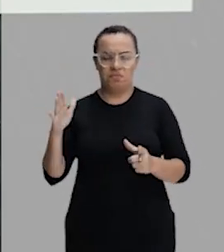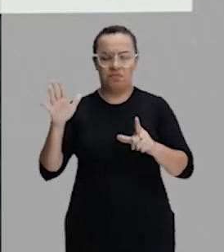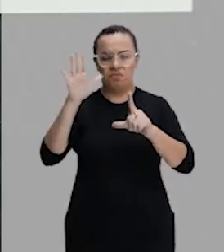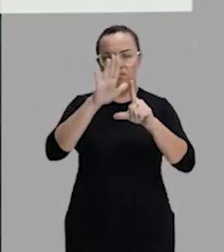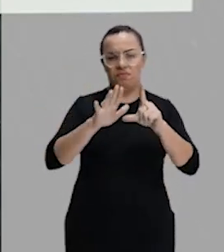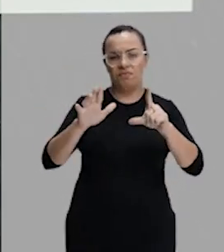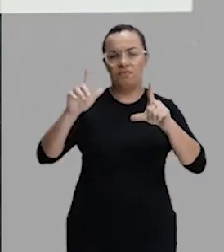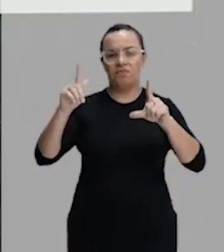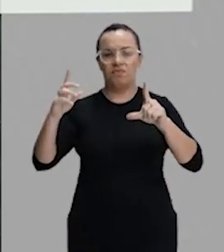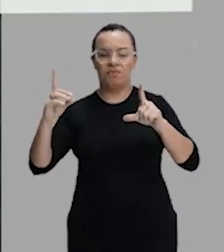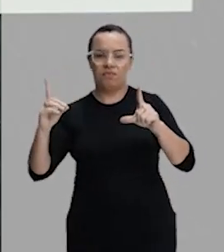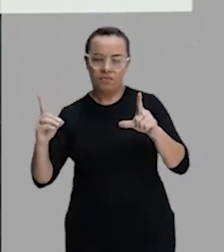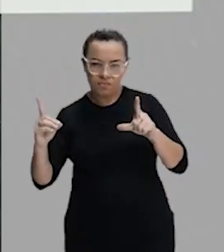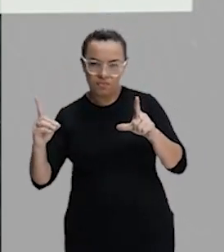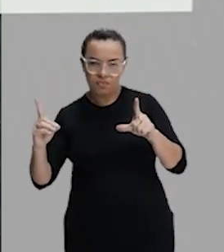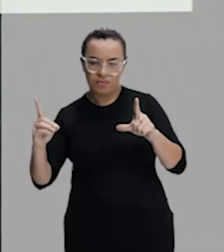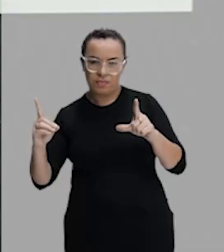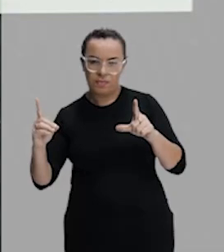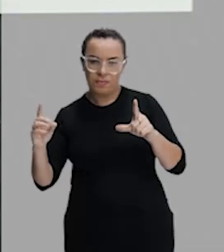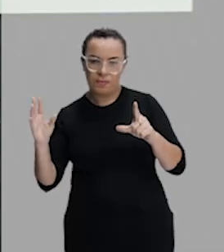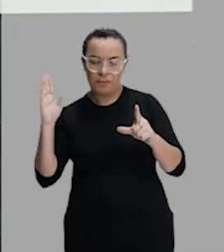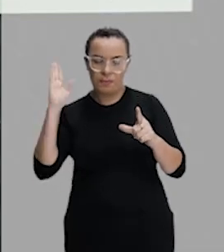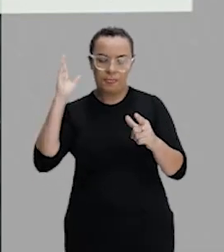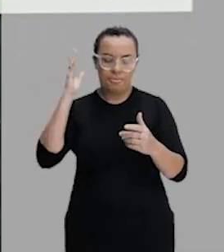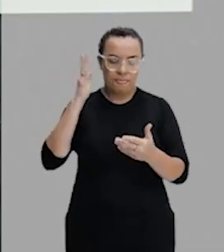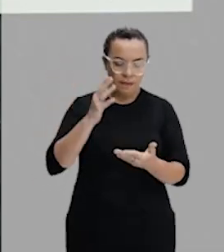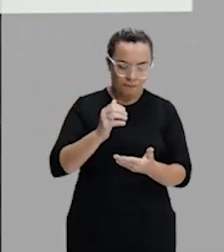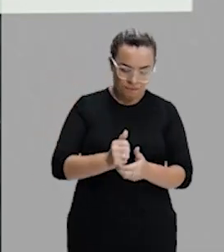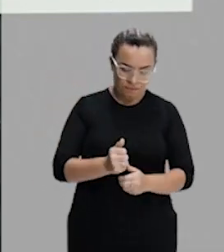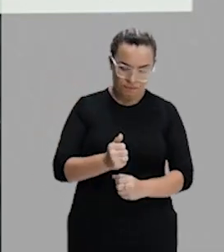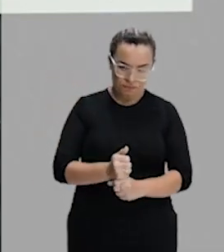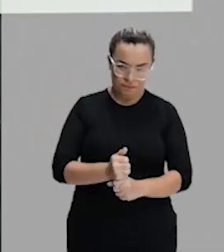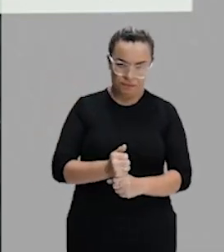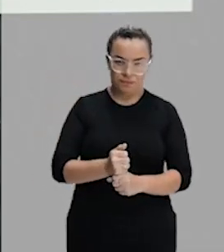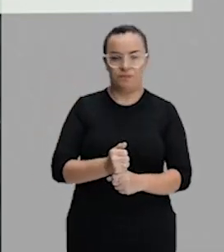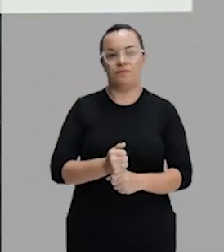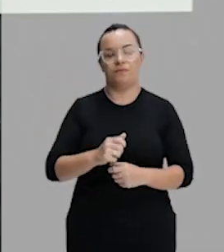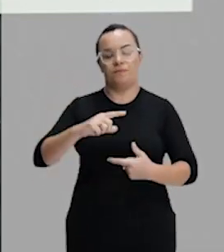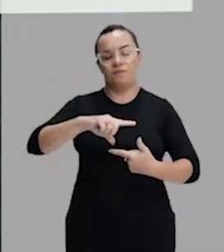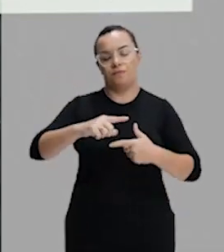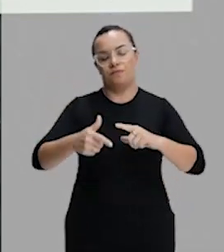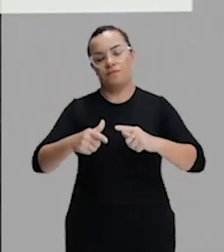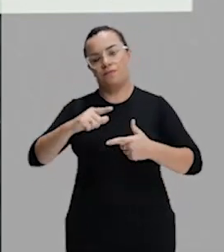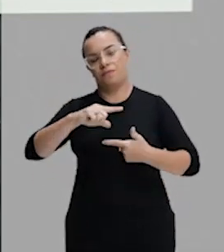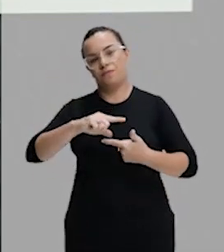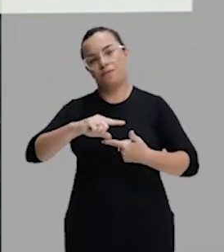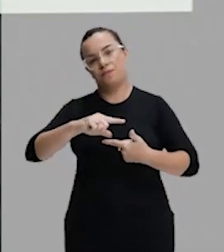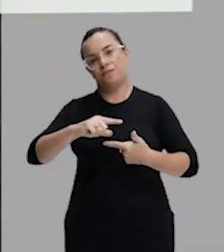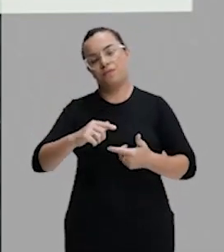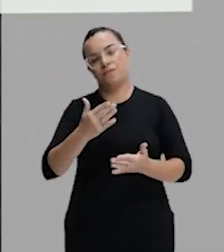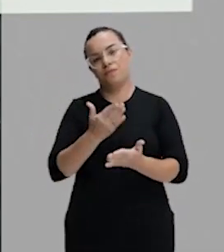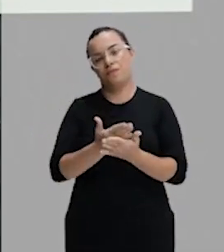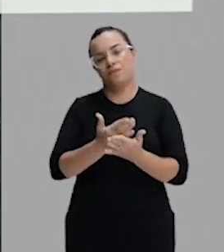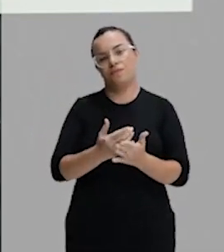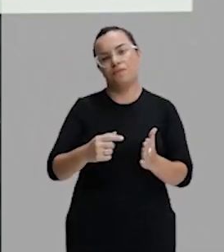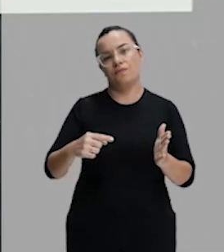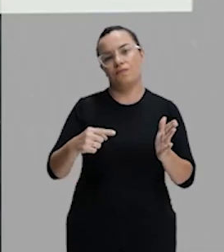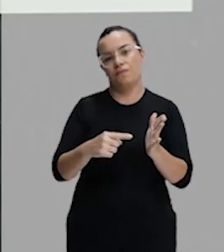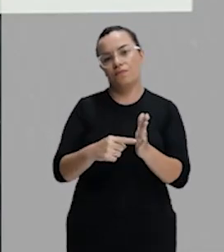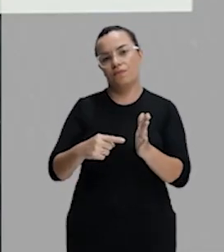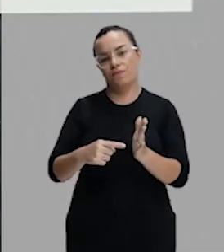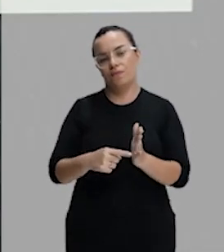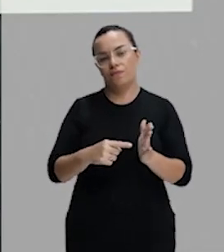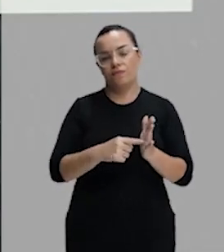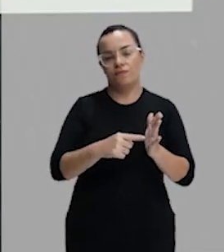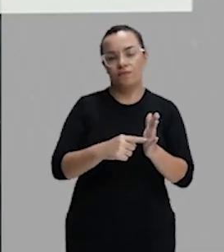geometria analítica. Tem todas as aulas de geometria analítica, desde o estudo do ponto até o estudo das cônicas,